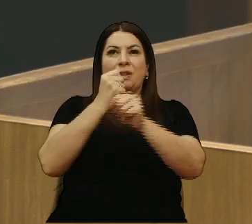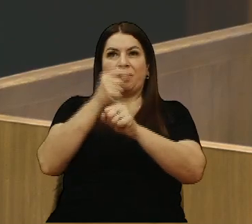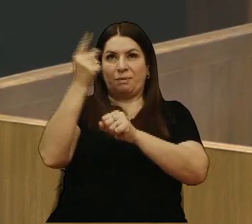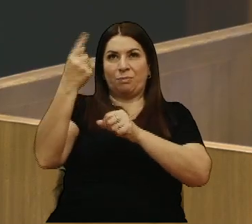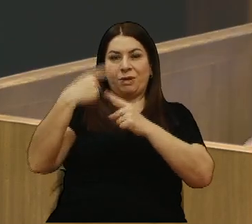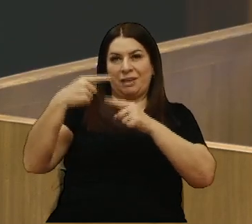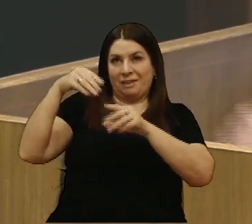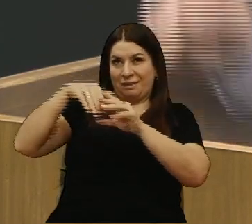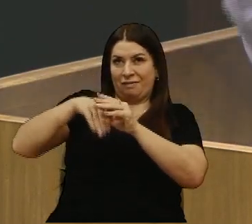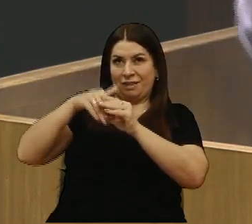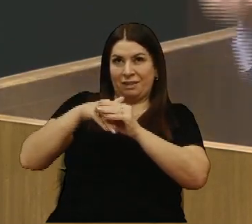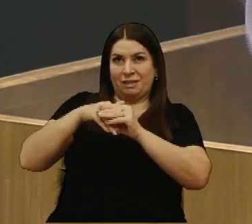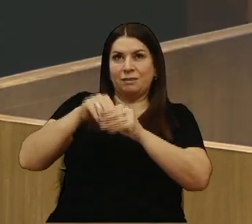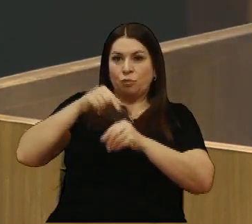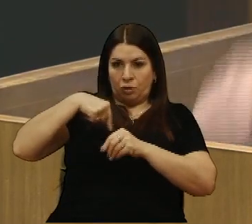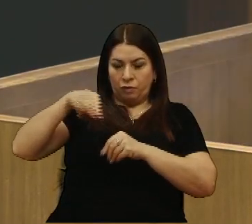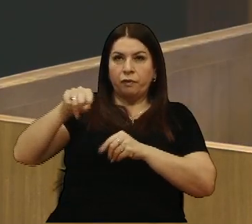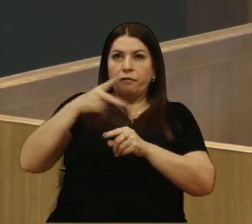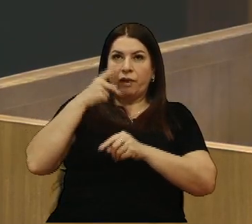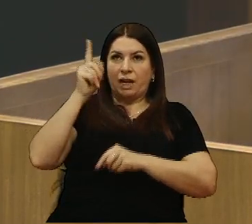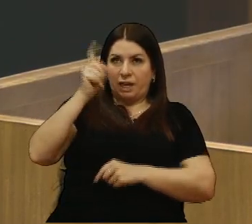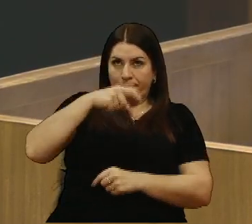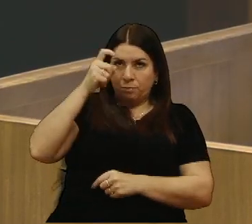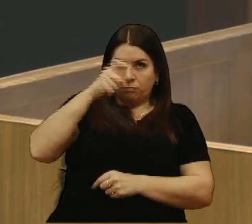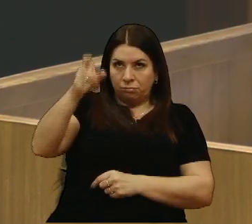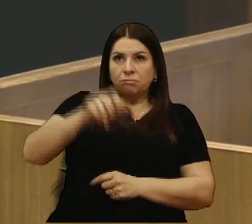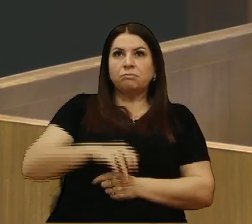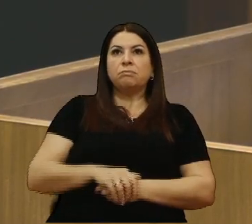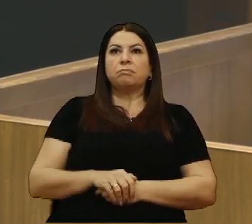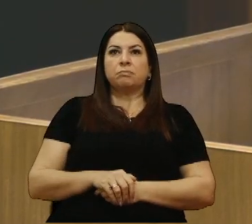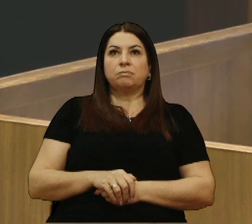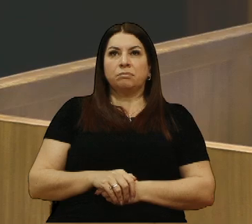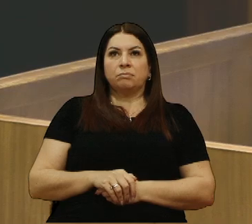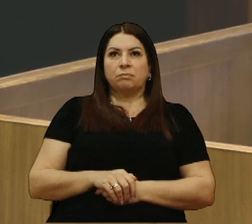tem eleição, porque eu vou ir atrás e dizer que é mentiroso.